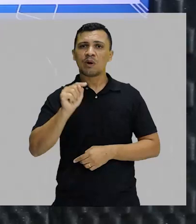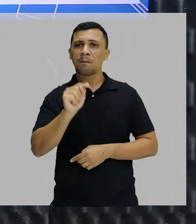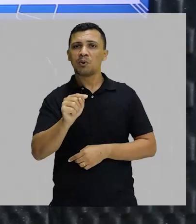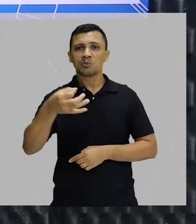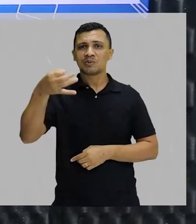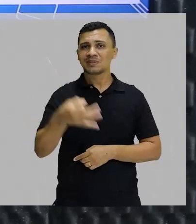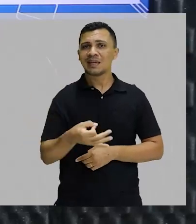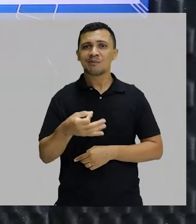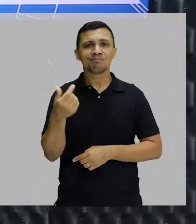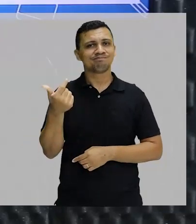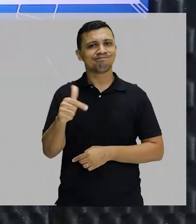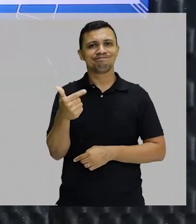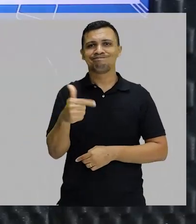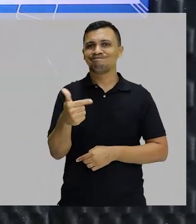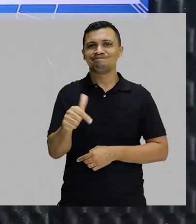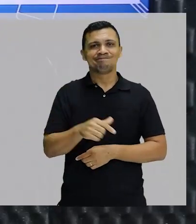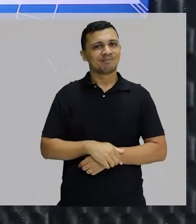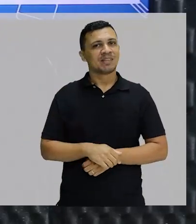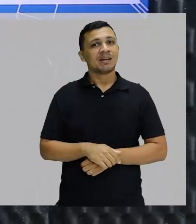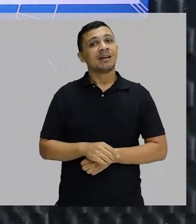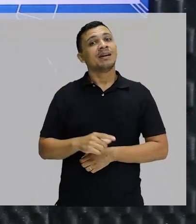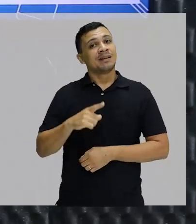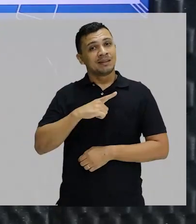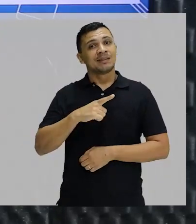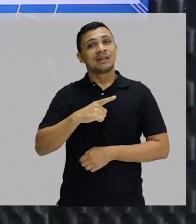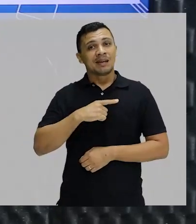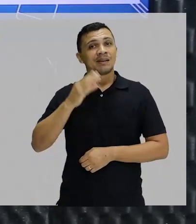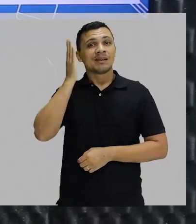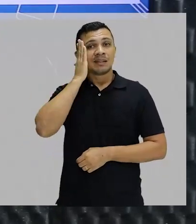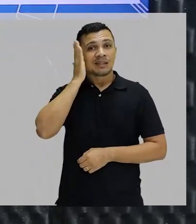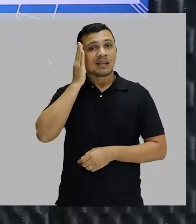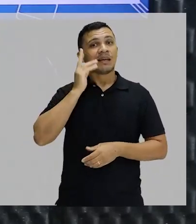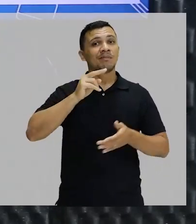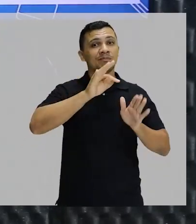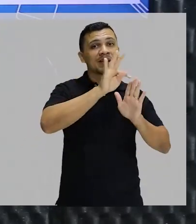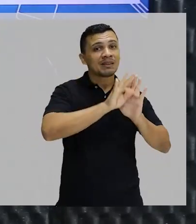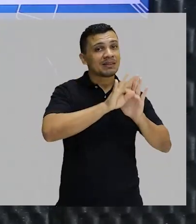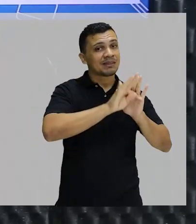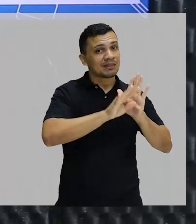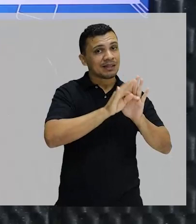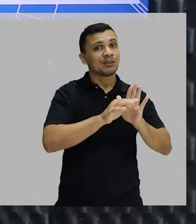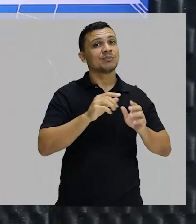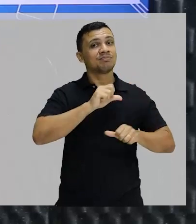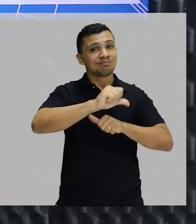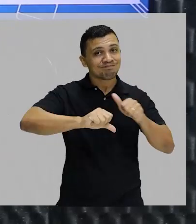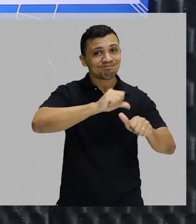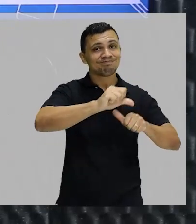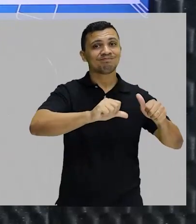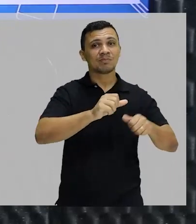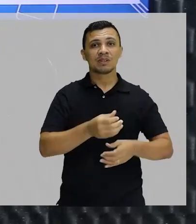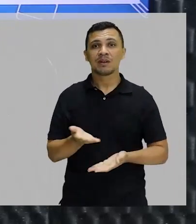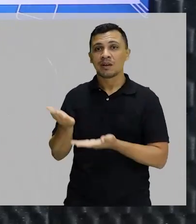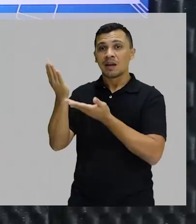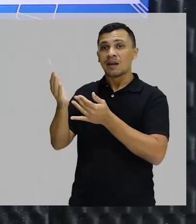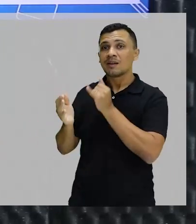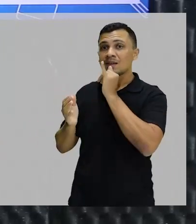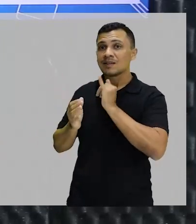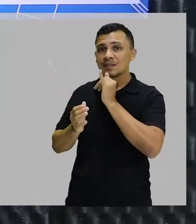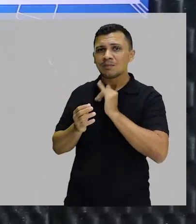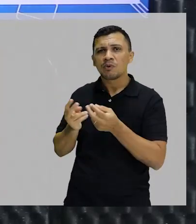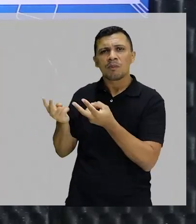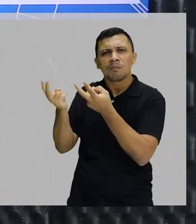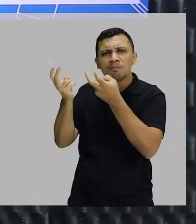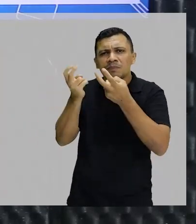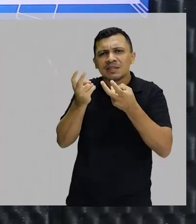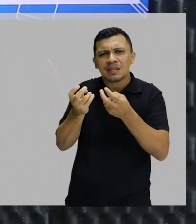acaba impactando diretamente na compreensão do texto. Nesse exemplo bem claro aqui, vocês conseguem perceber que uma